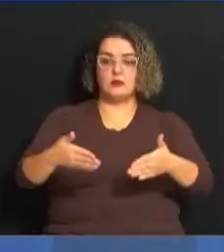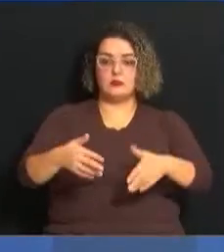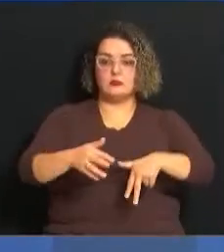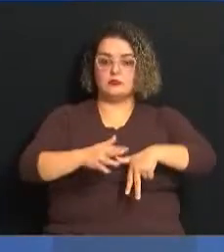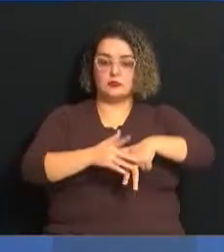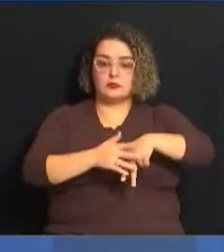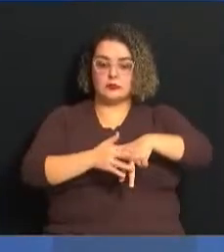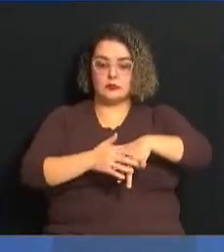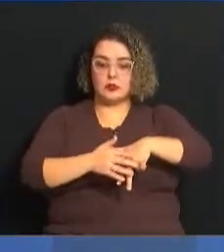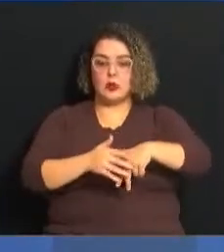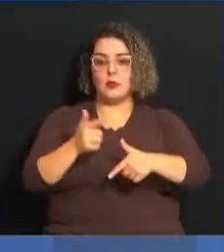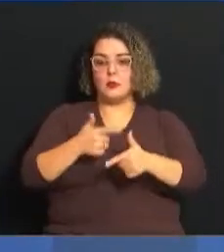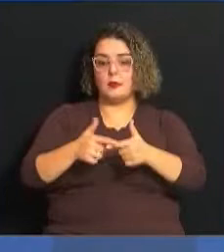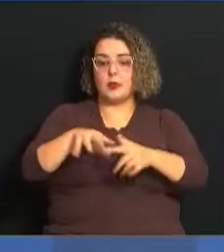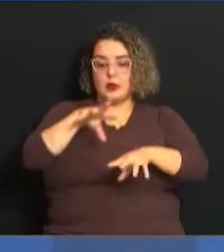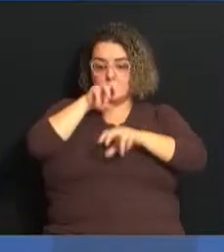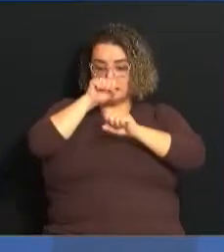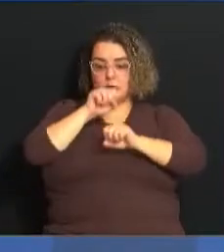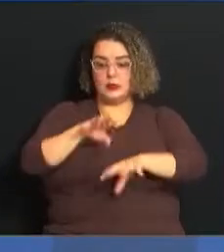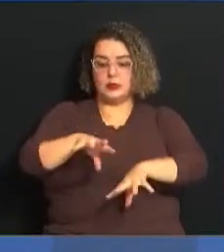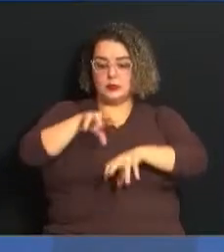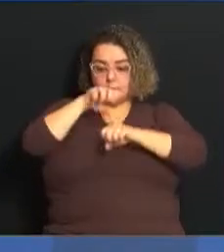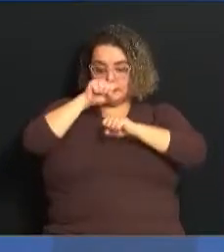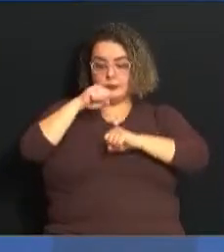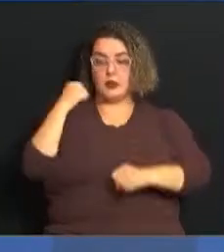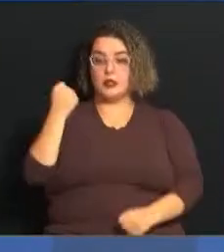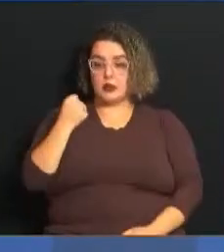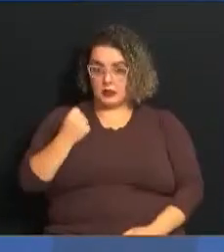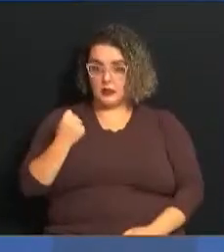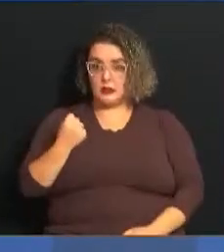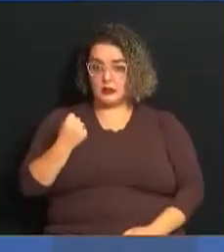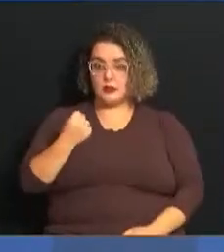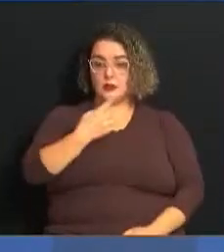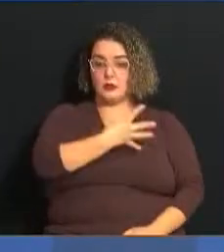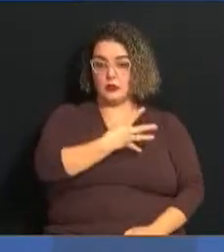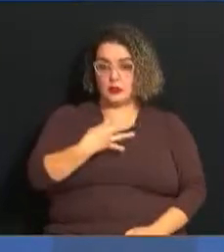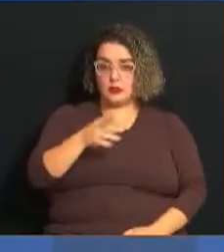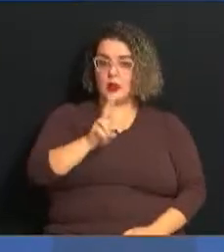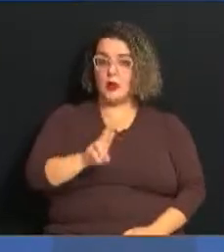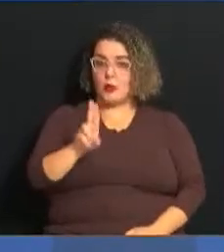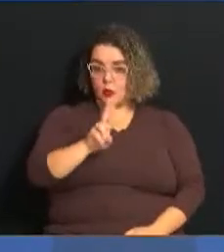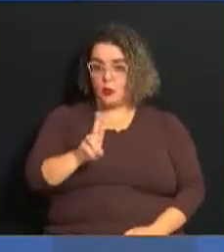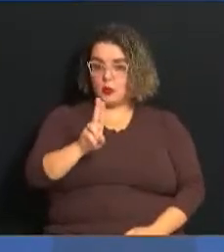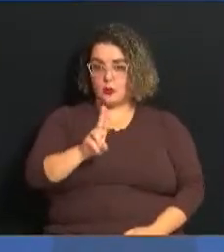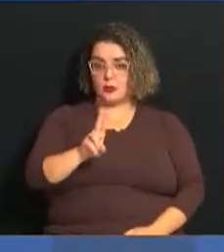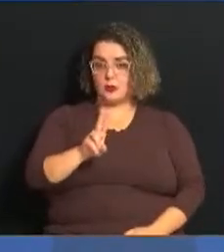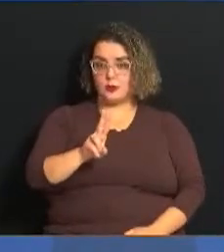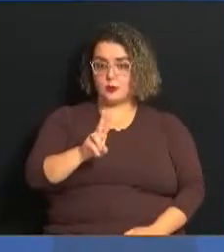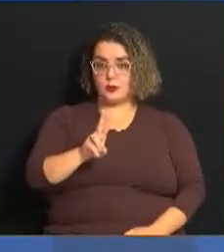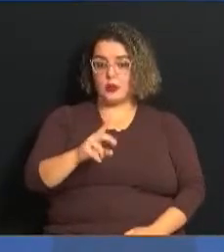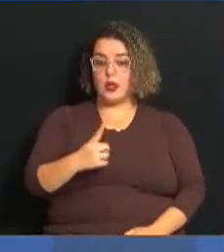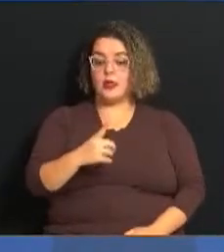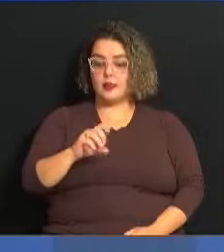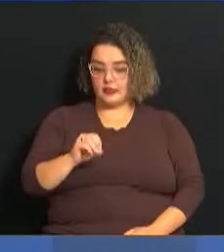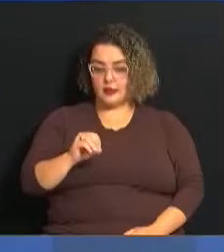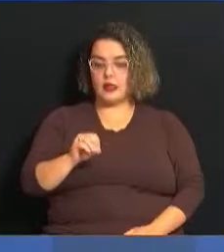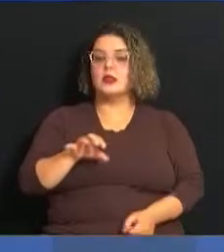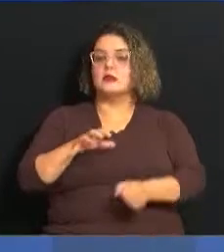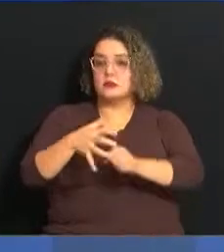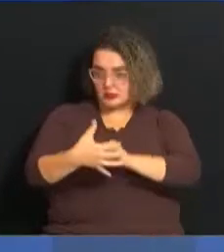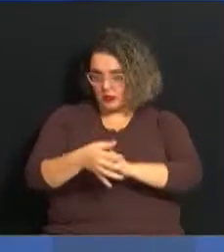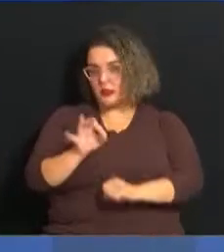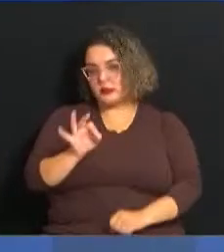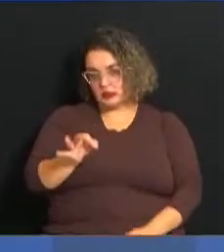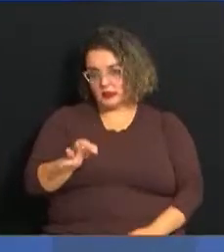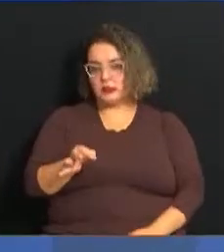síndromes respiratórias agudas graves. 44 ocupados e destes, 10 são pacientes com